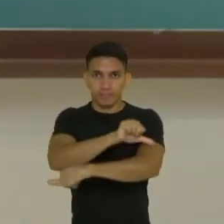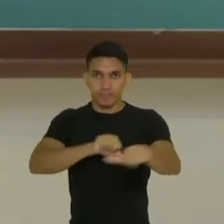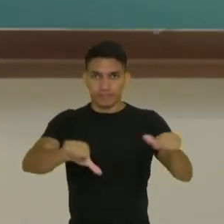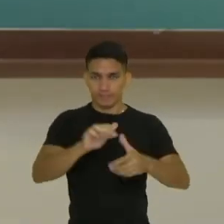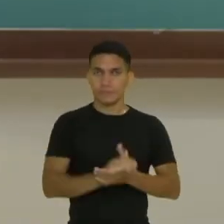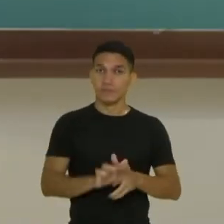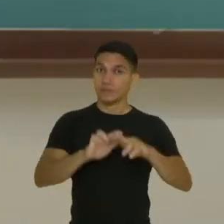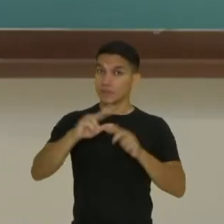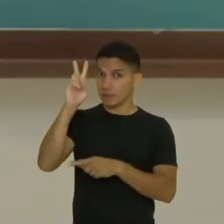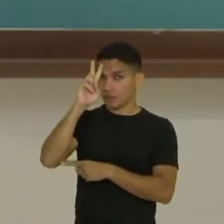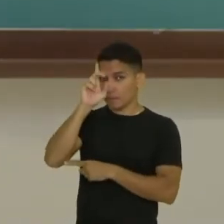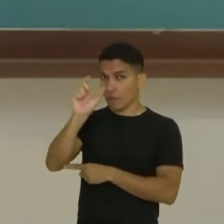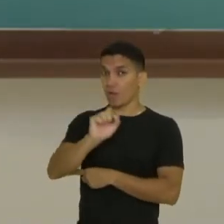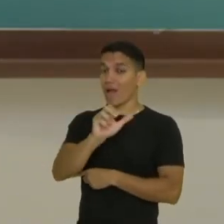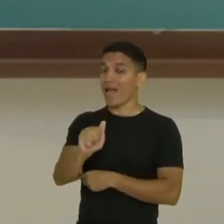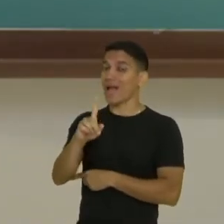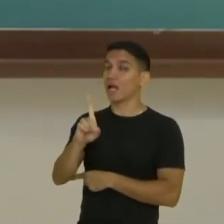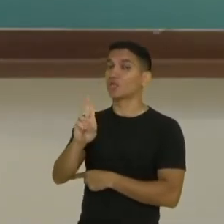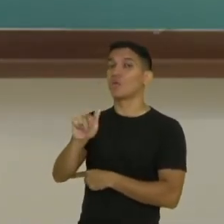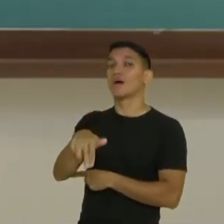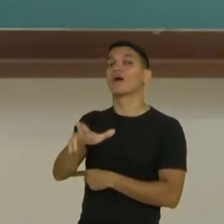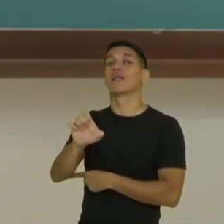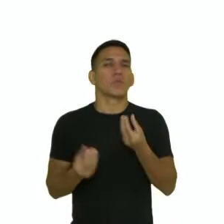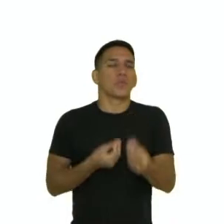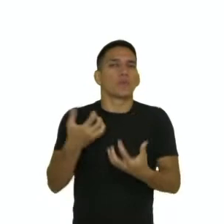bloco, que é Brasil e Argentina.